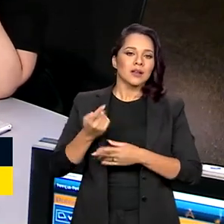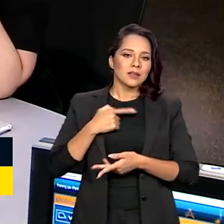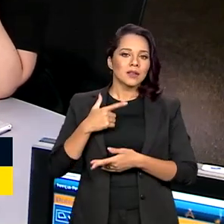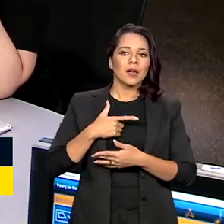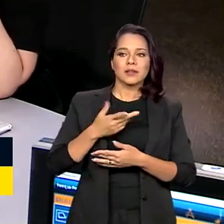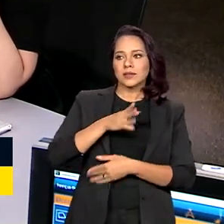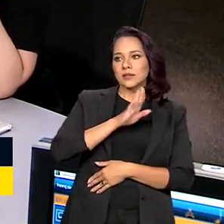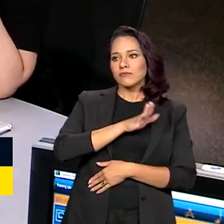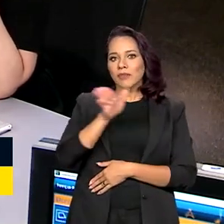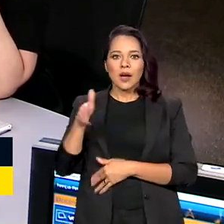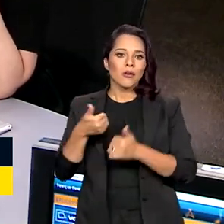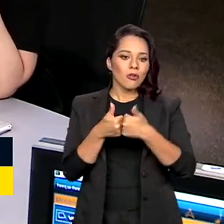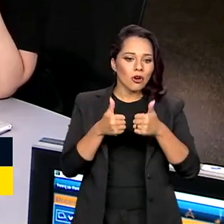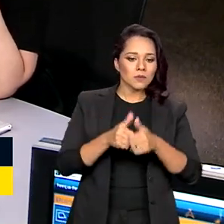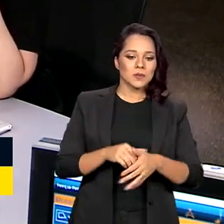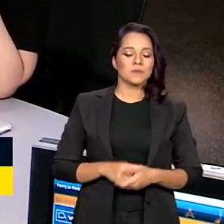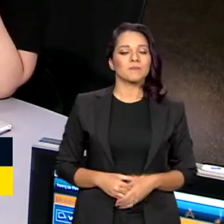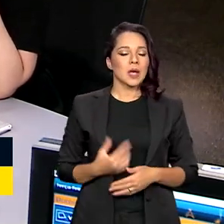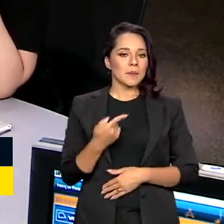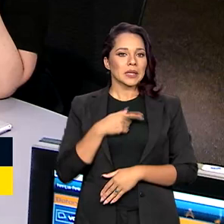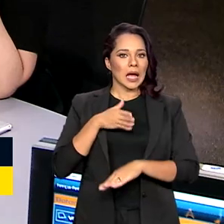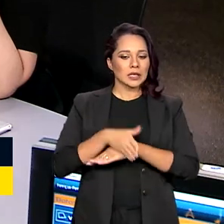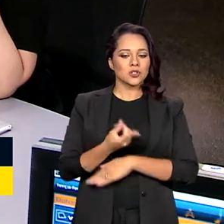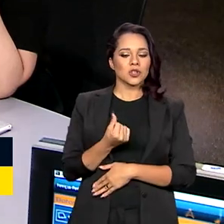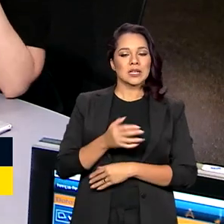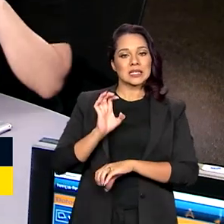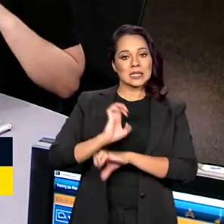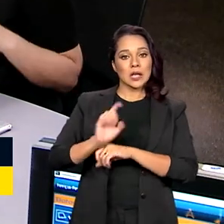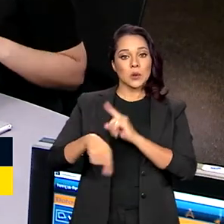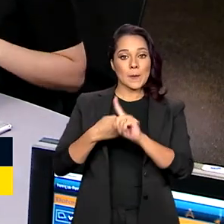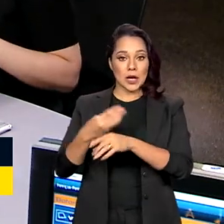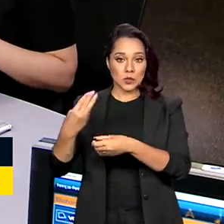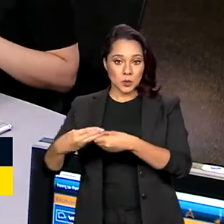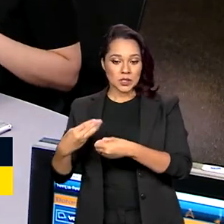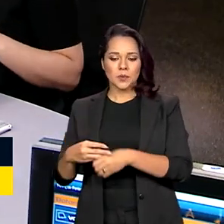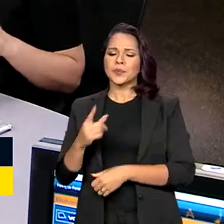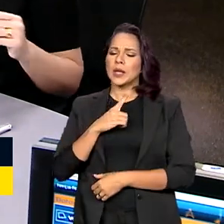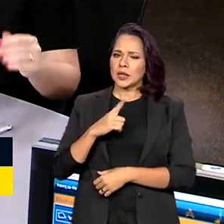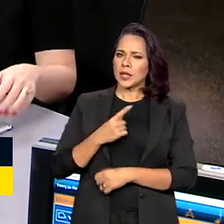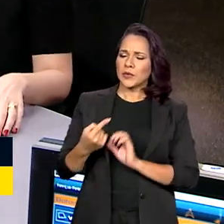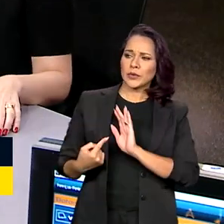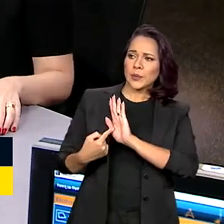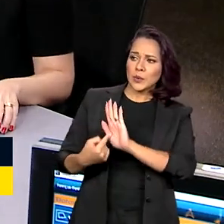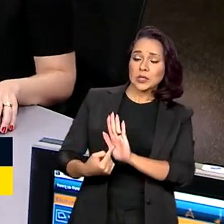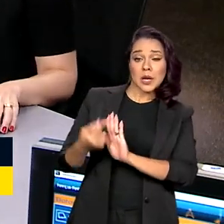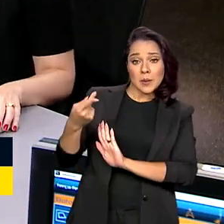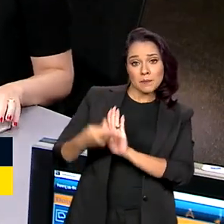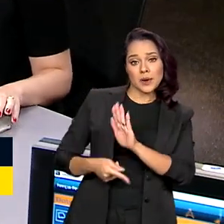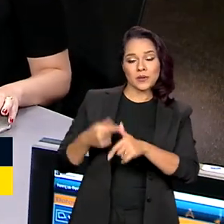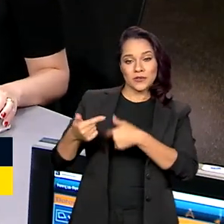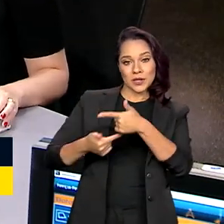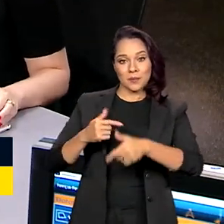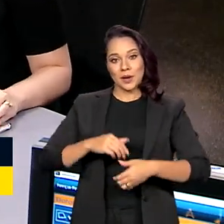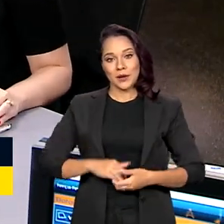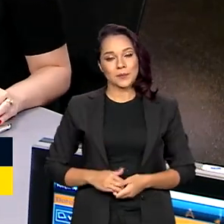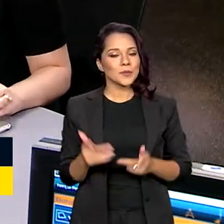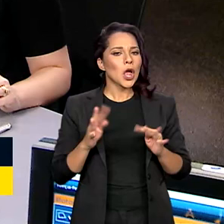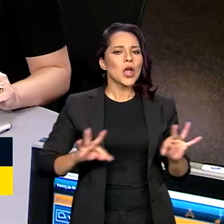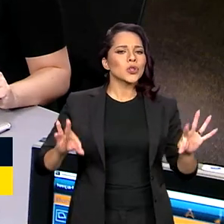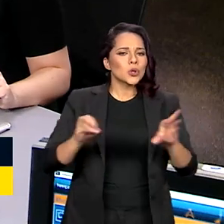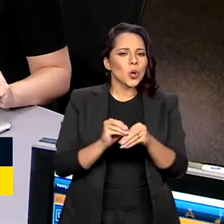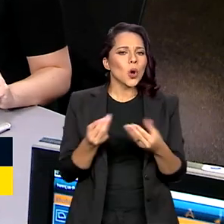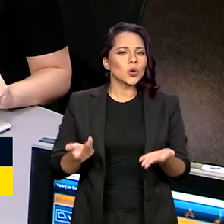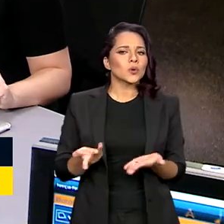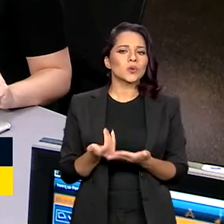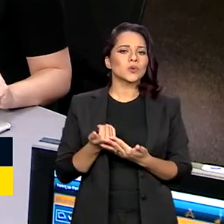itinerário fixo. Para ter acesso aos recursos, estados e municípios tiveram que apresentar planos de trabalho. Todos